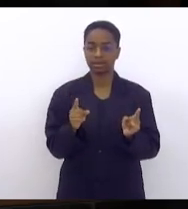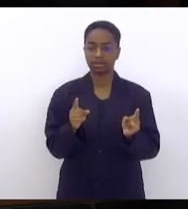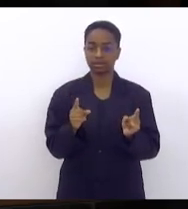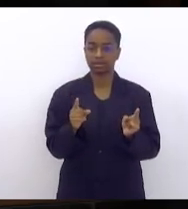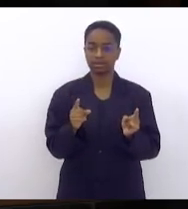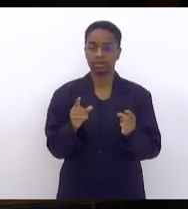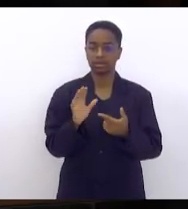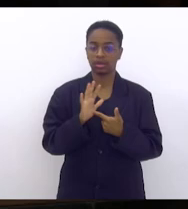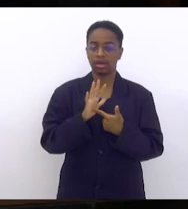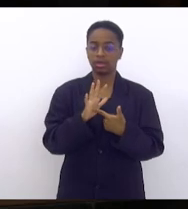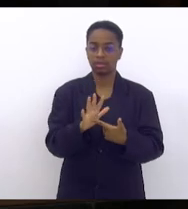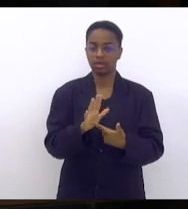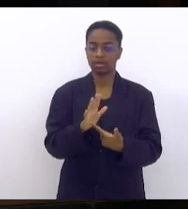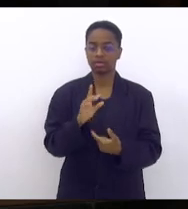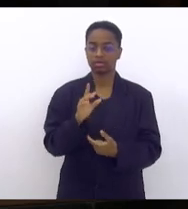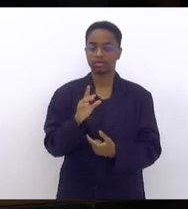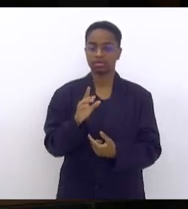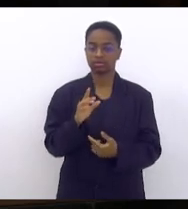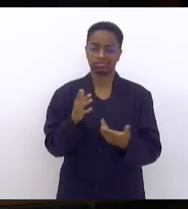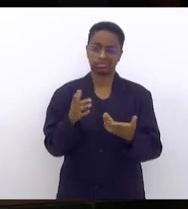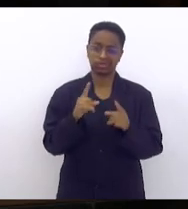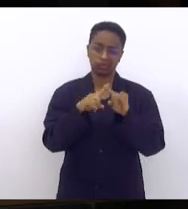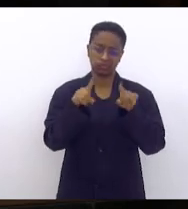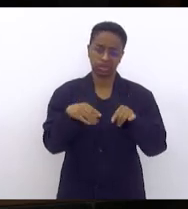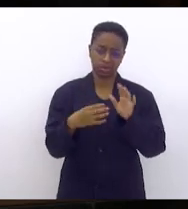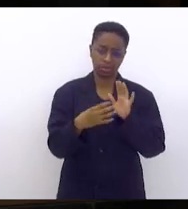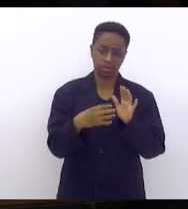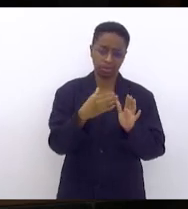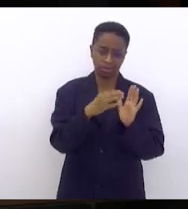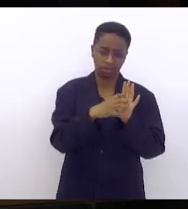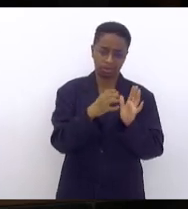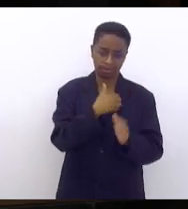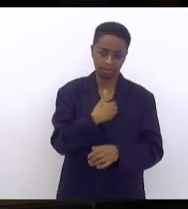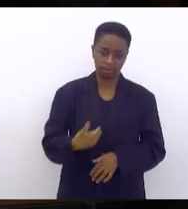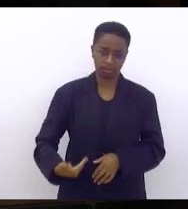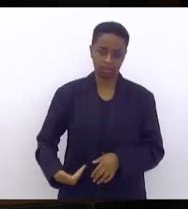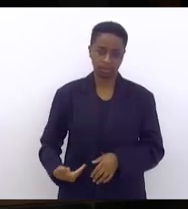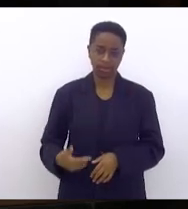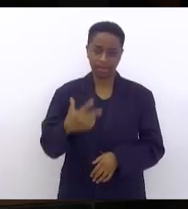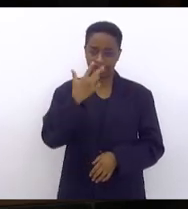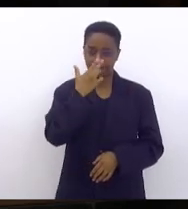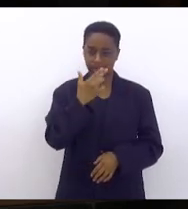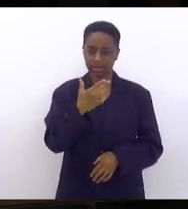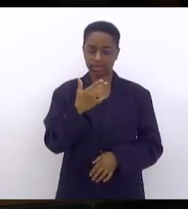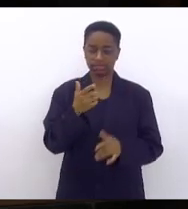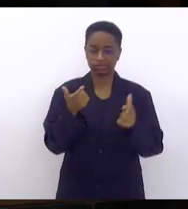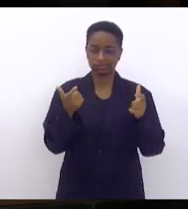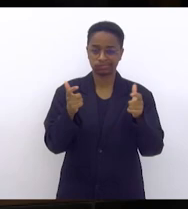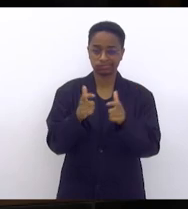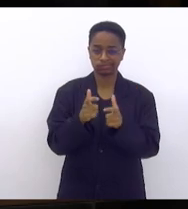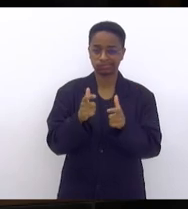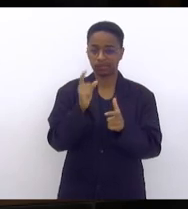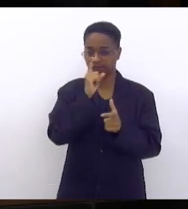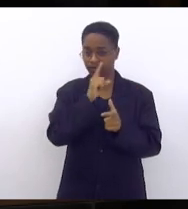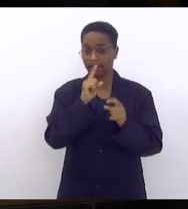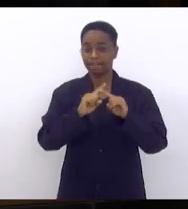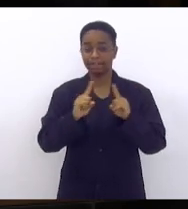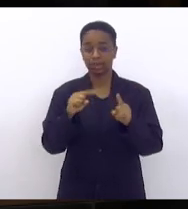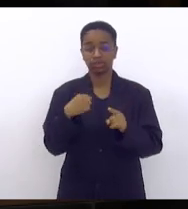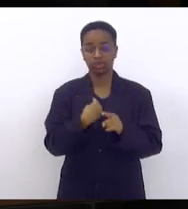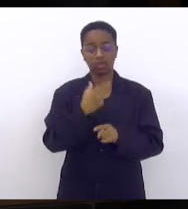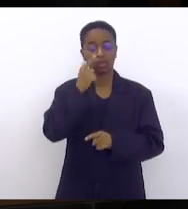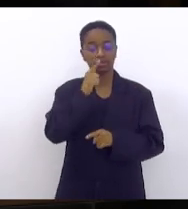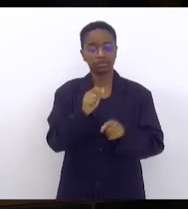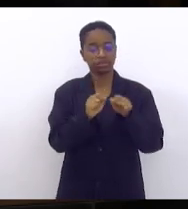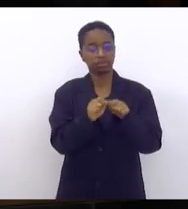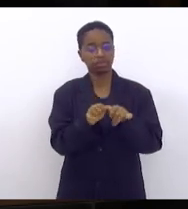de endemias estar cada dia mais... O servidor público, né, está cada dia mais um número deficitário, nós cobrimos toda a área do Rio